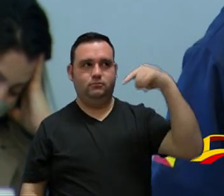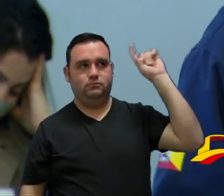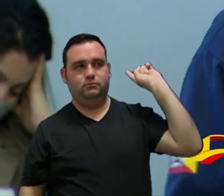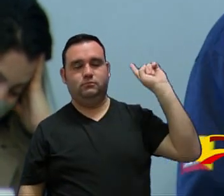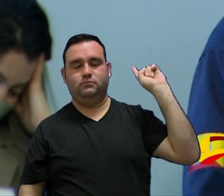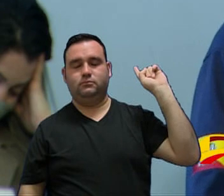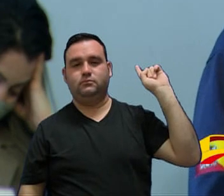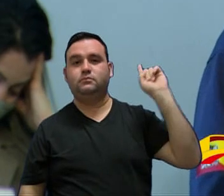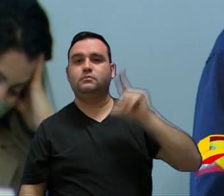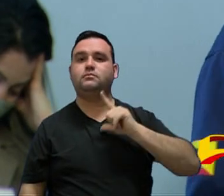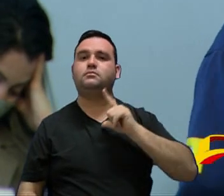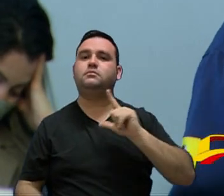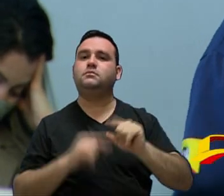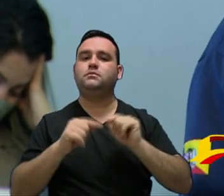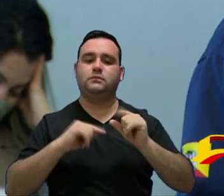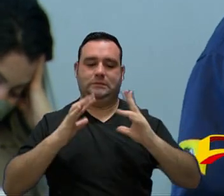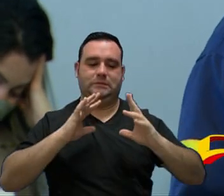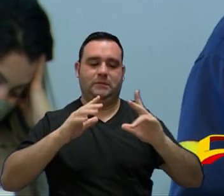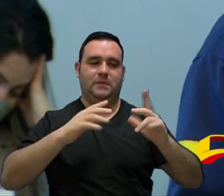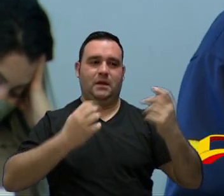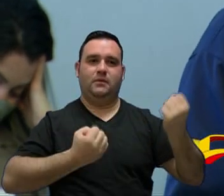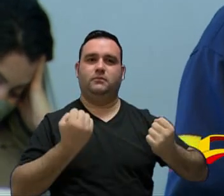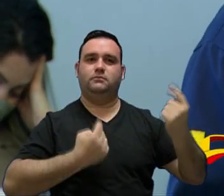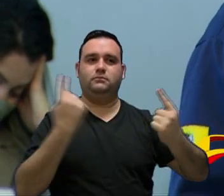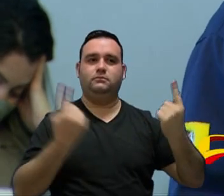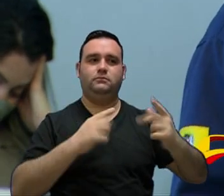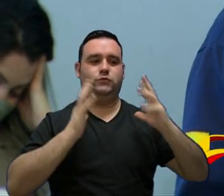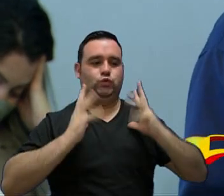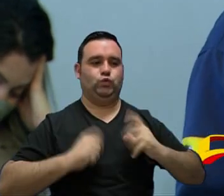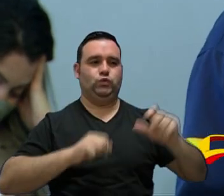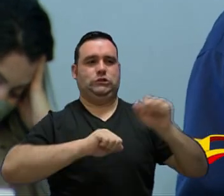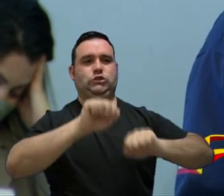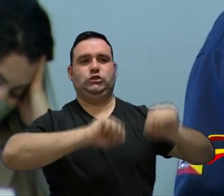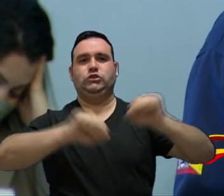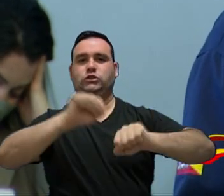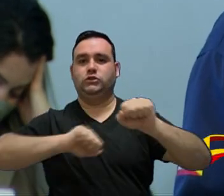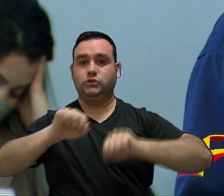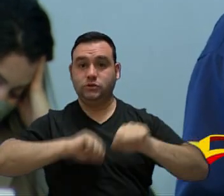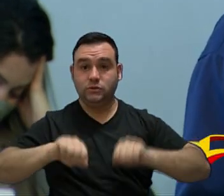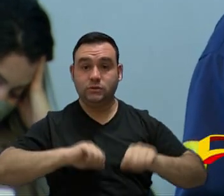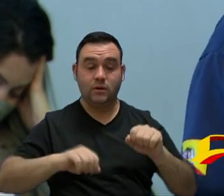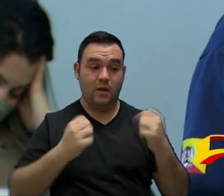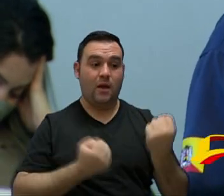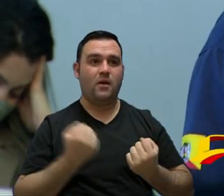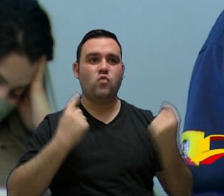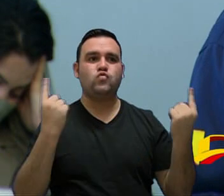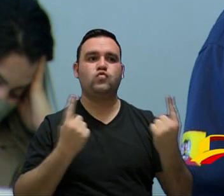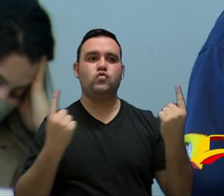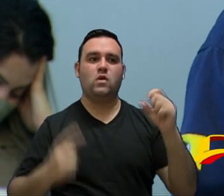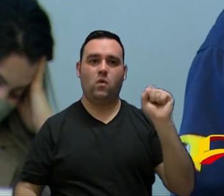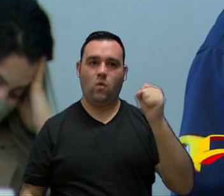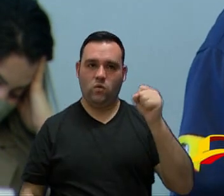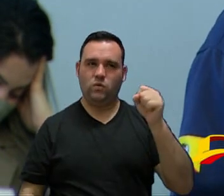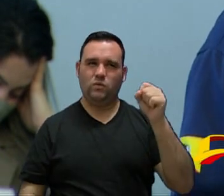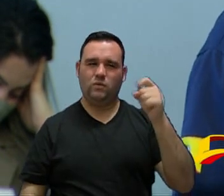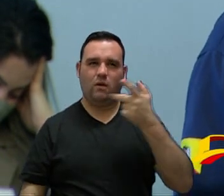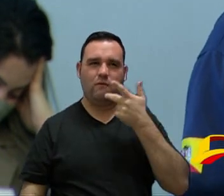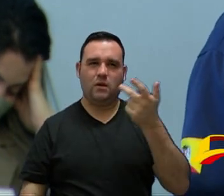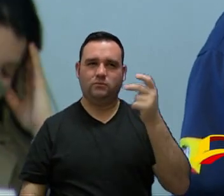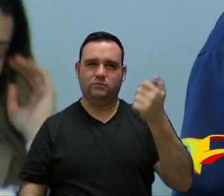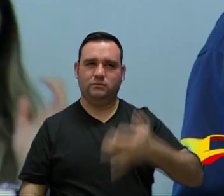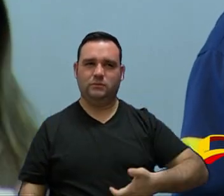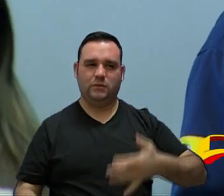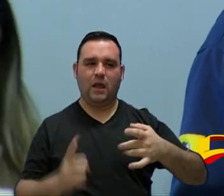passada que é da desinfecção das e aí e essas oito ambulâncias que eu falei que são lanchas